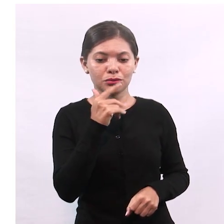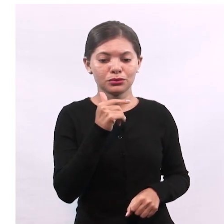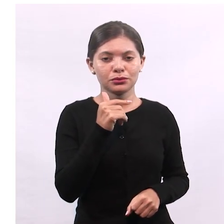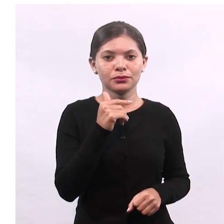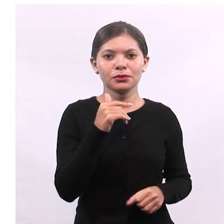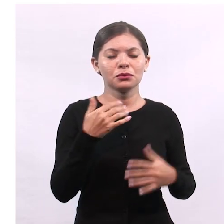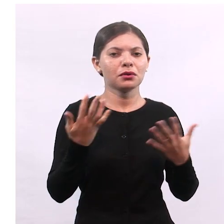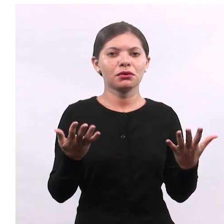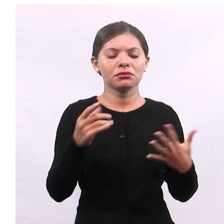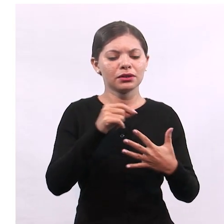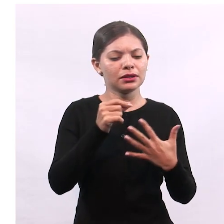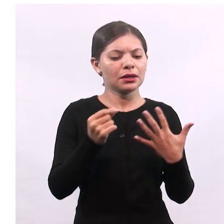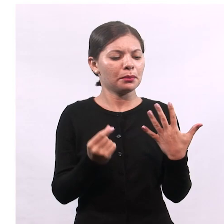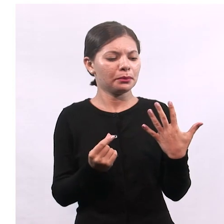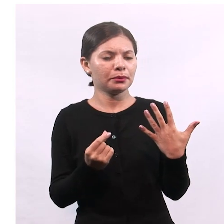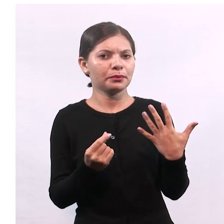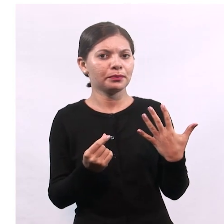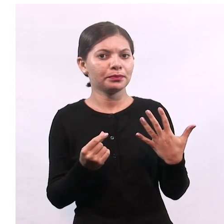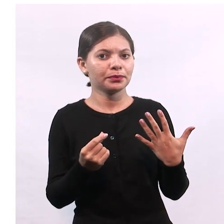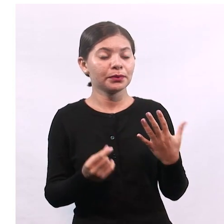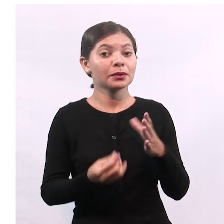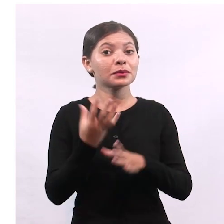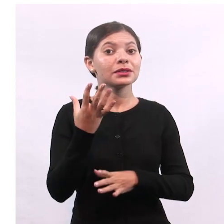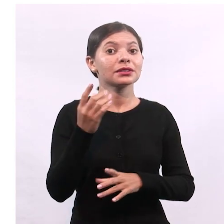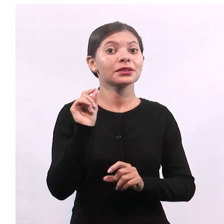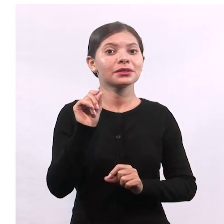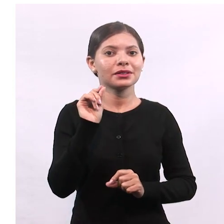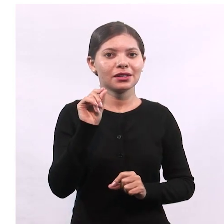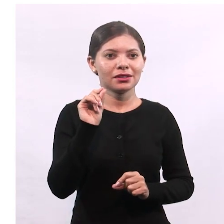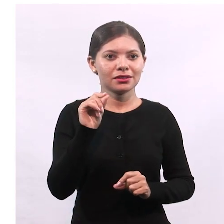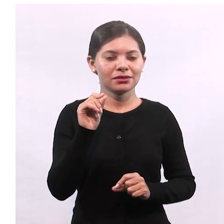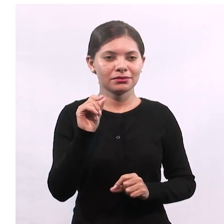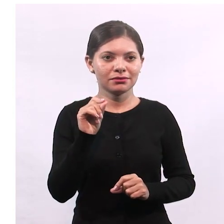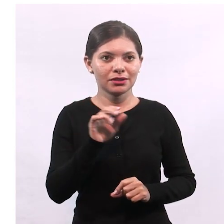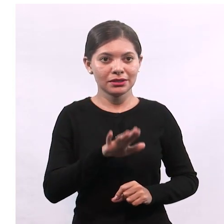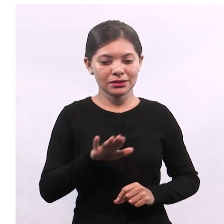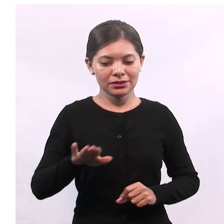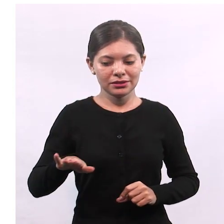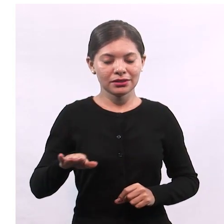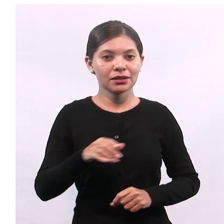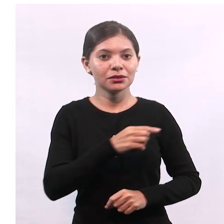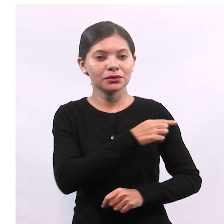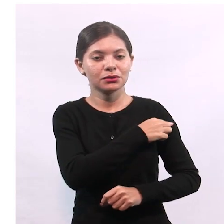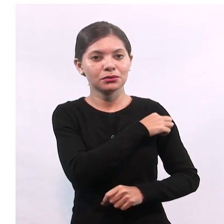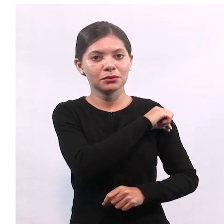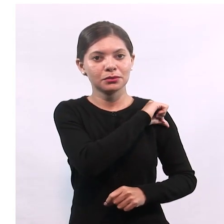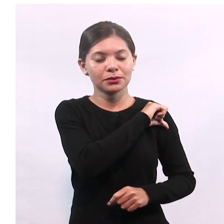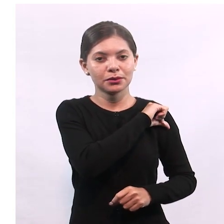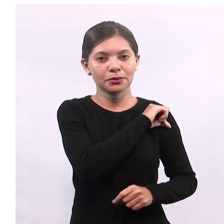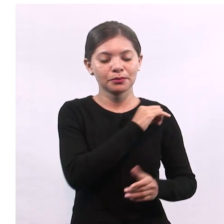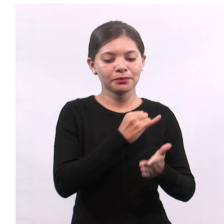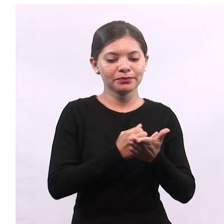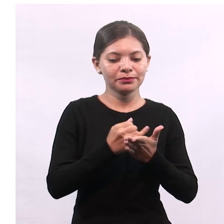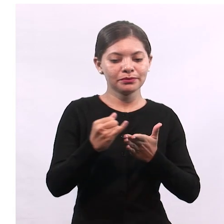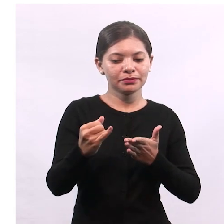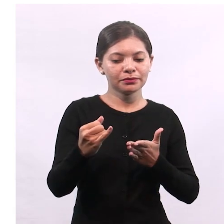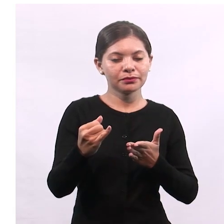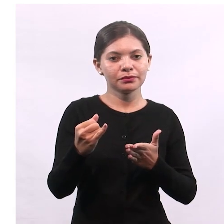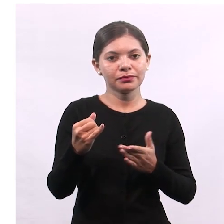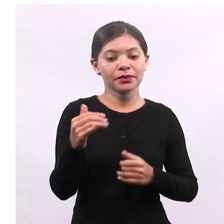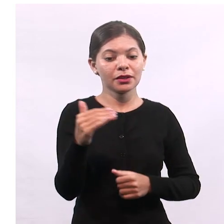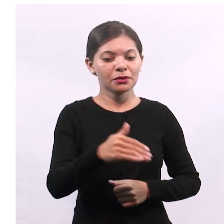Ah o que apareceu mais foi os anos iniciais Ensino Fundamental então a gente consegue que a gente chama de distribuição de